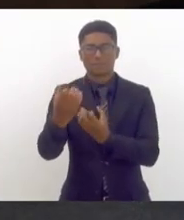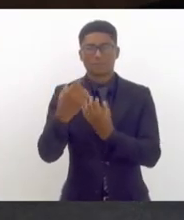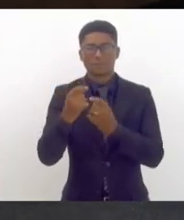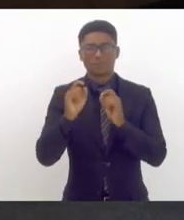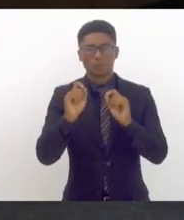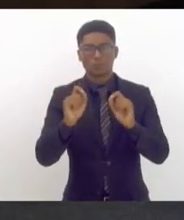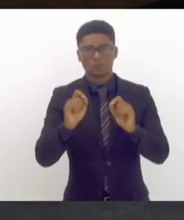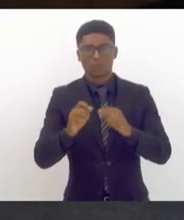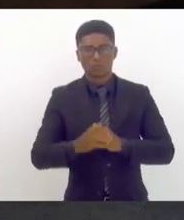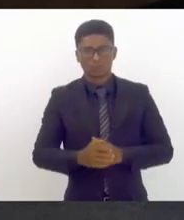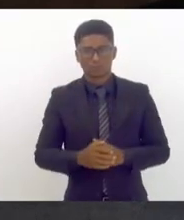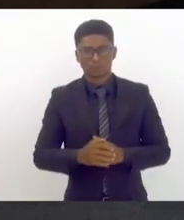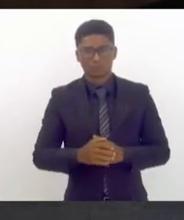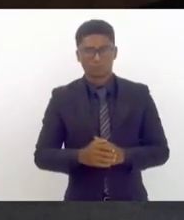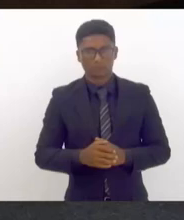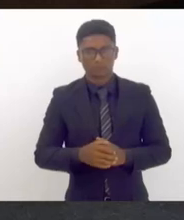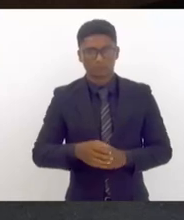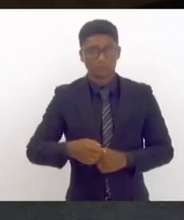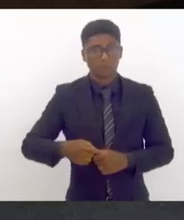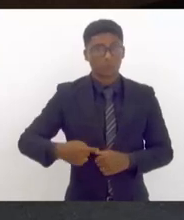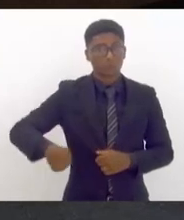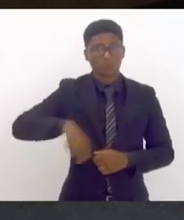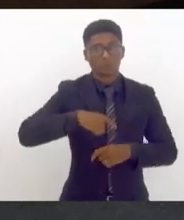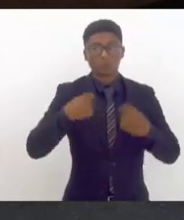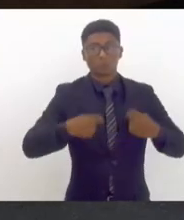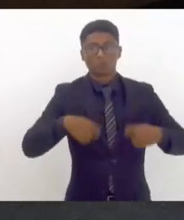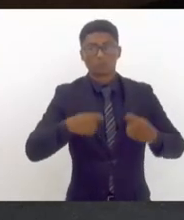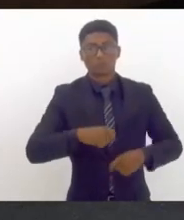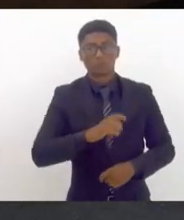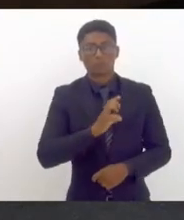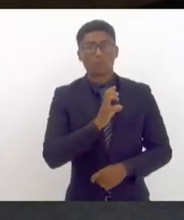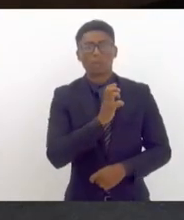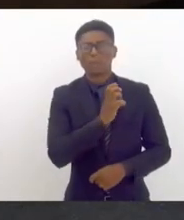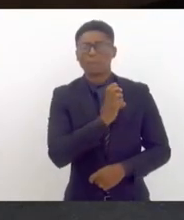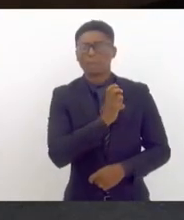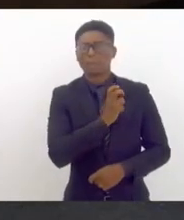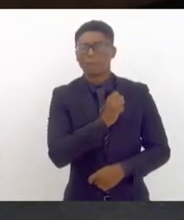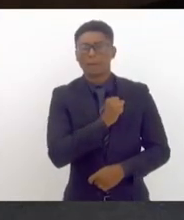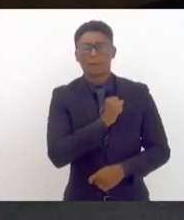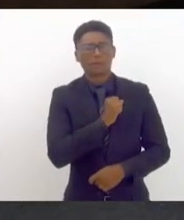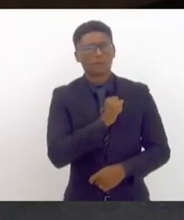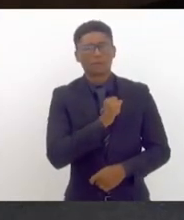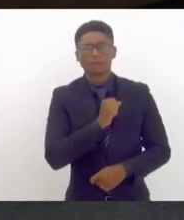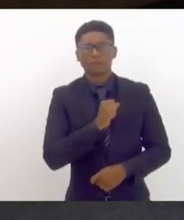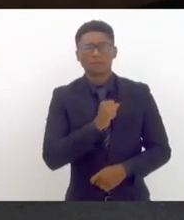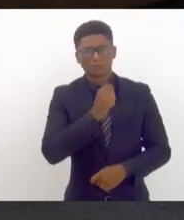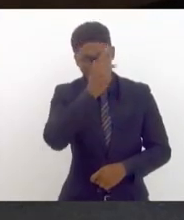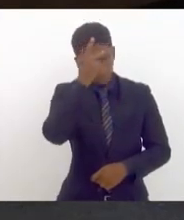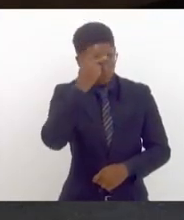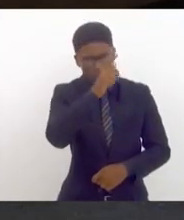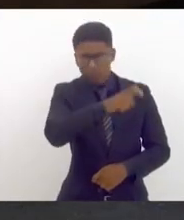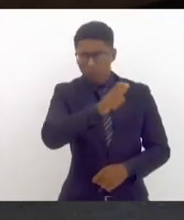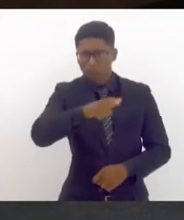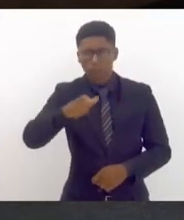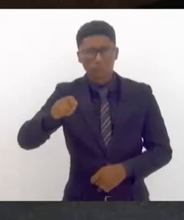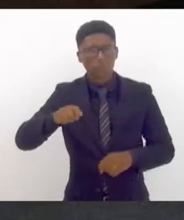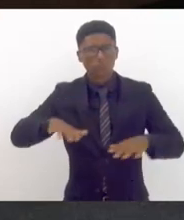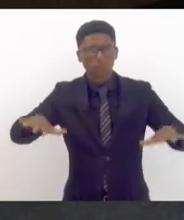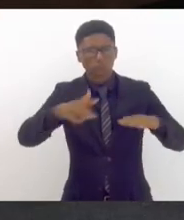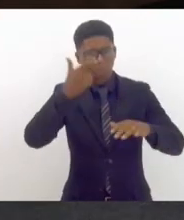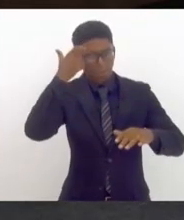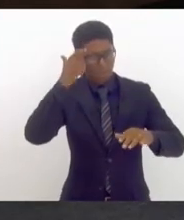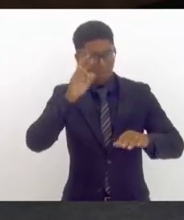que amar a todo custo aqueles que são diferentes de nós e que pensam